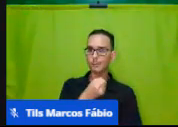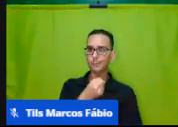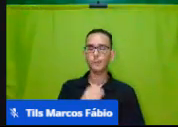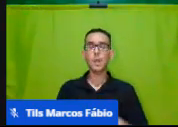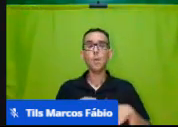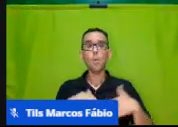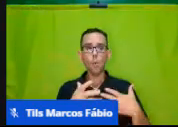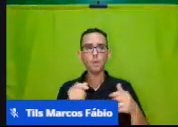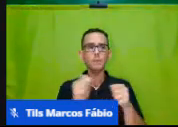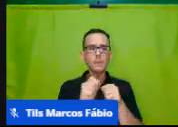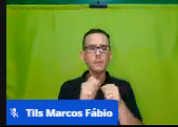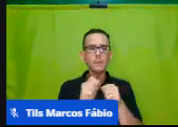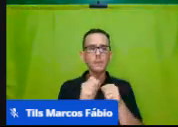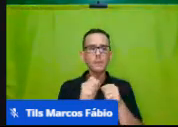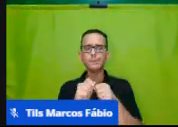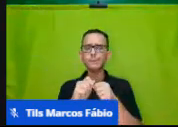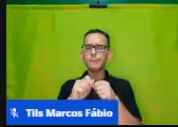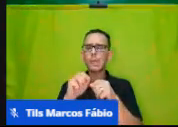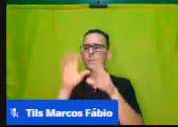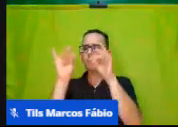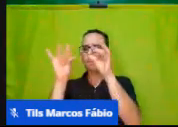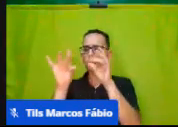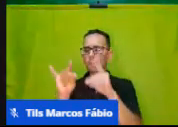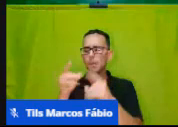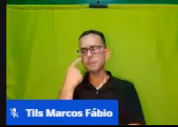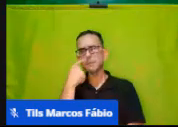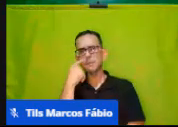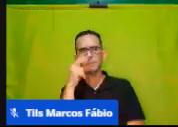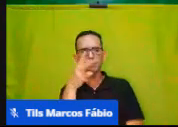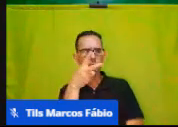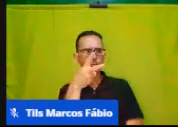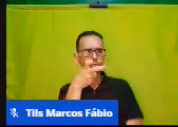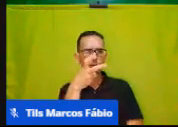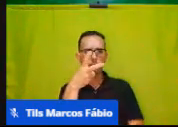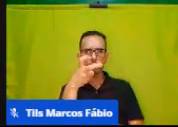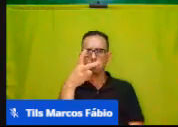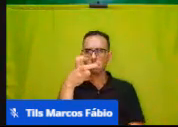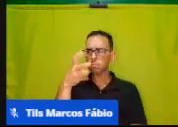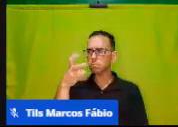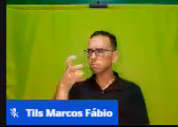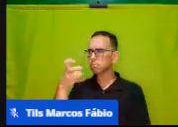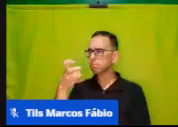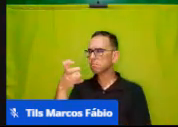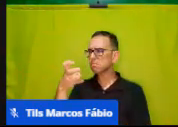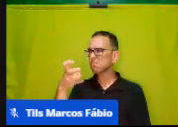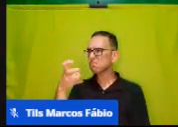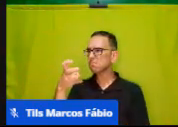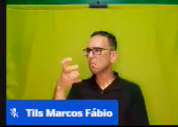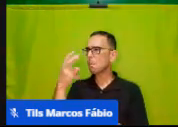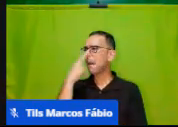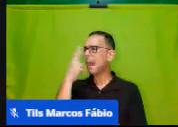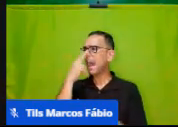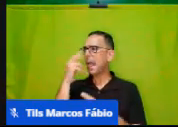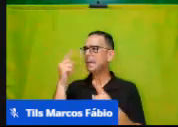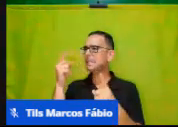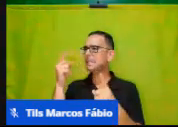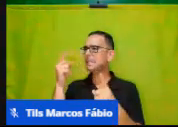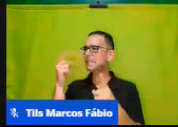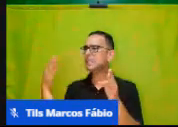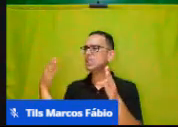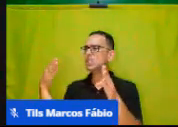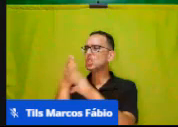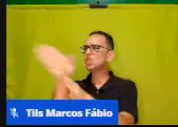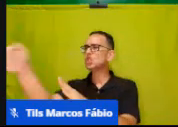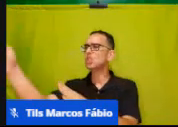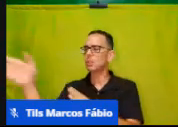fazendo comentários, o seu olhar fica meio que olhando para outra direção, então eu prefiro gravar só a voz, porque aí